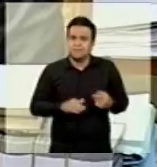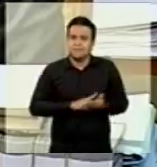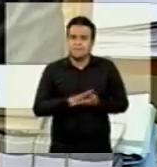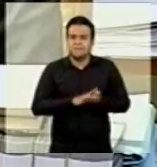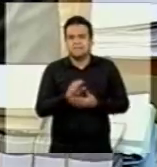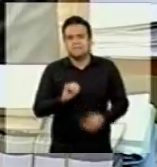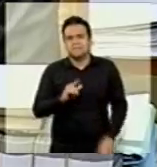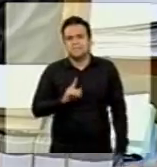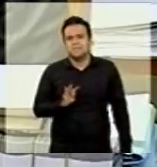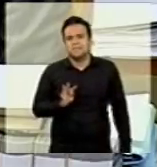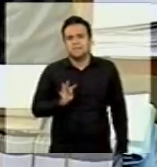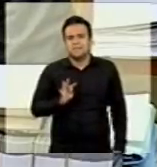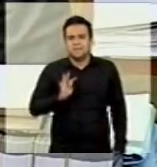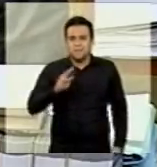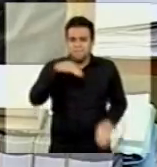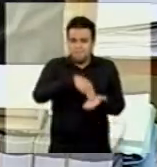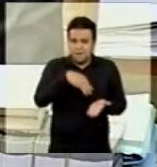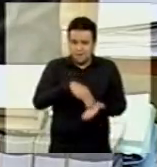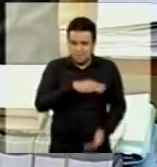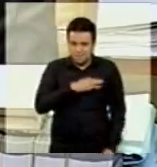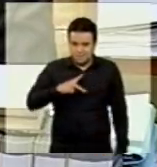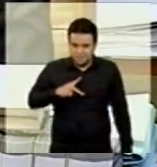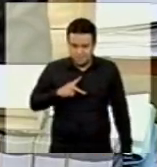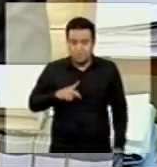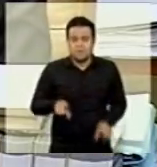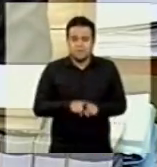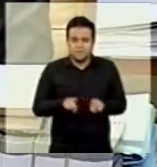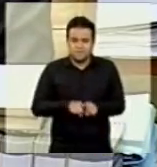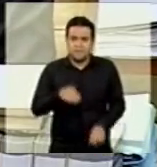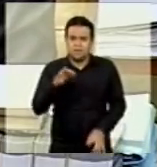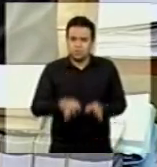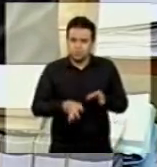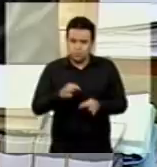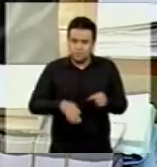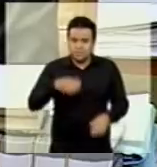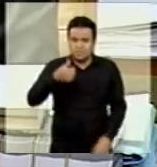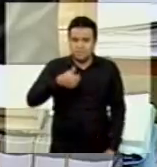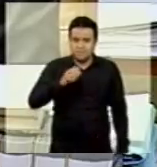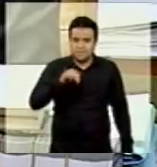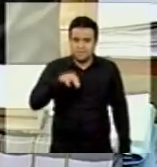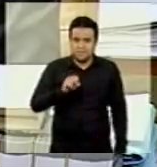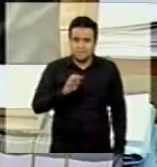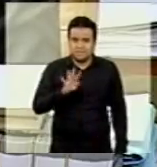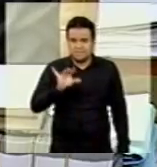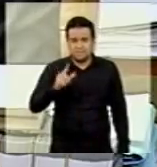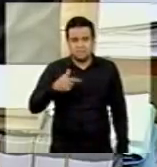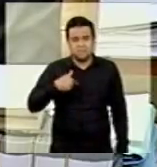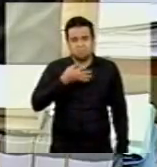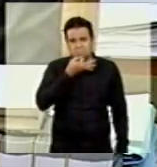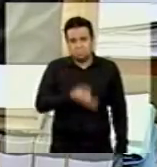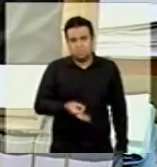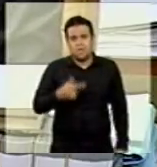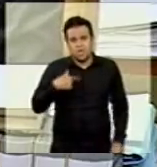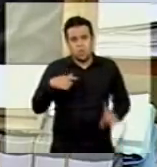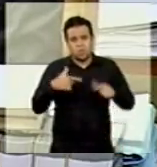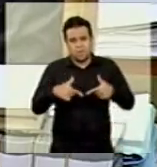em relação a membros do Ministério Público e a magistrados de primeira instância. Eu, pessoalmente, atuei durante 20 anos